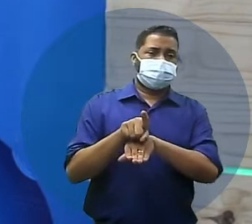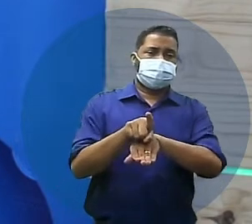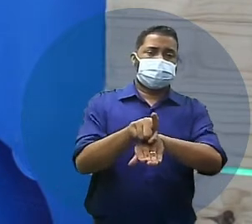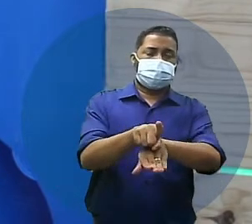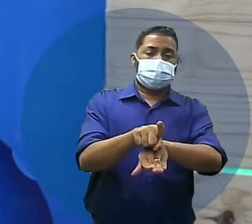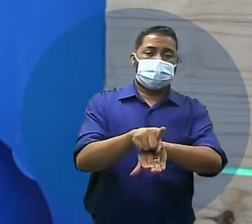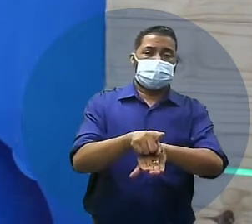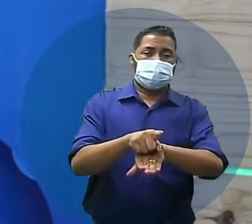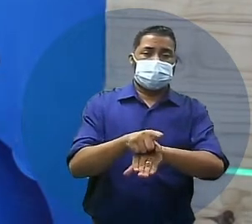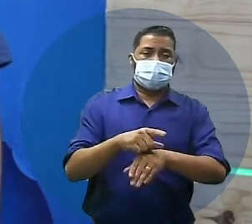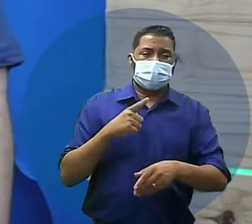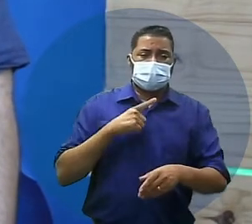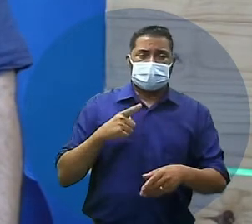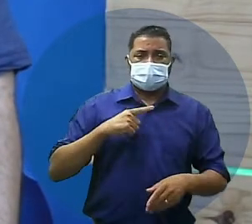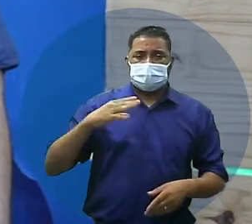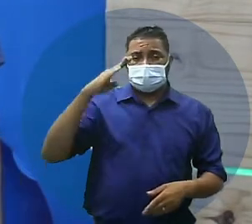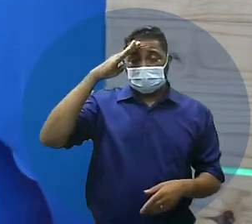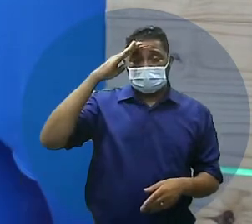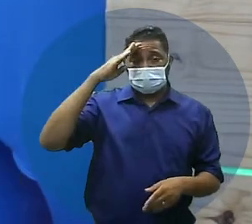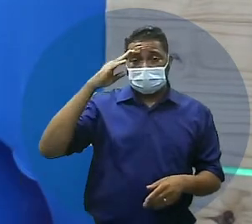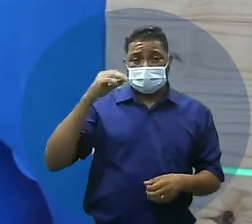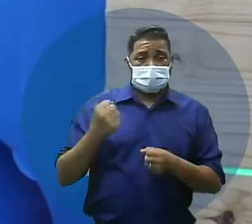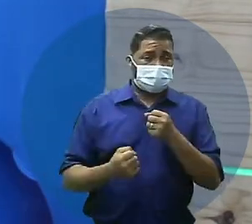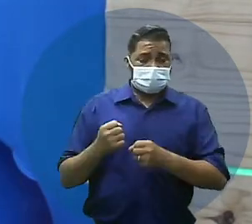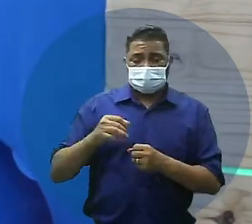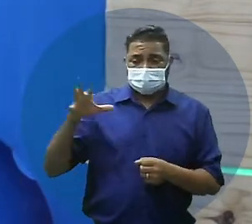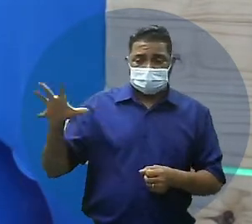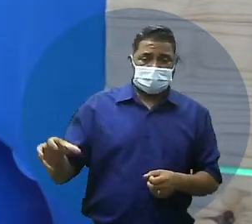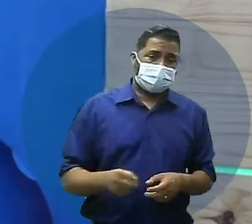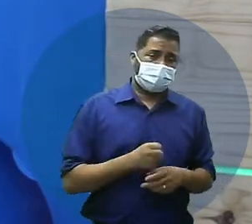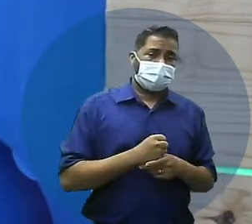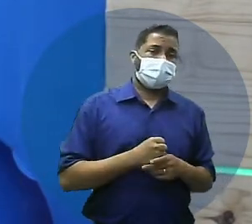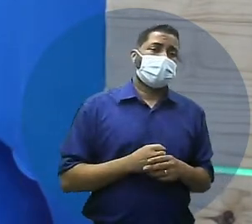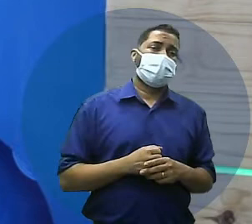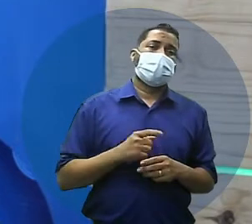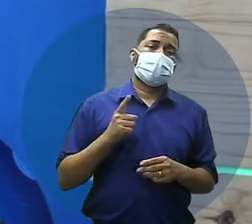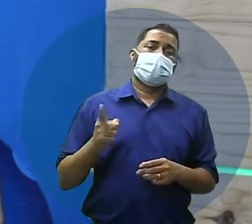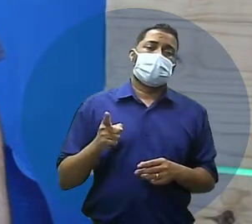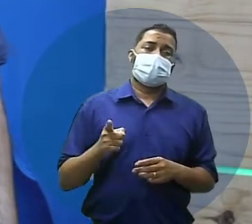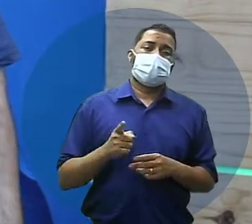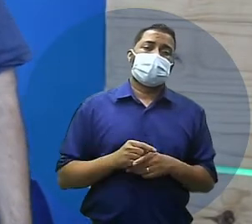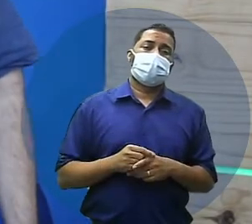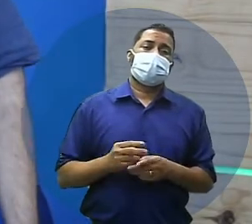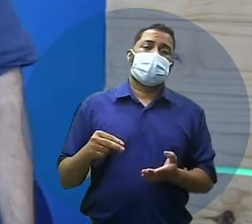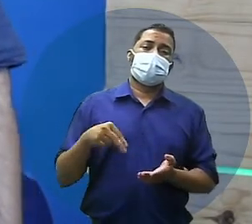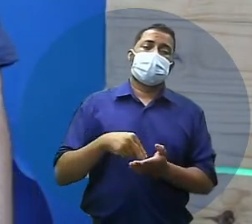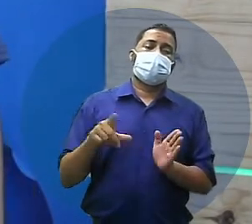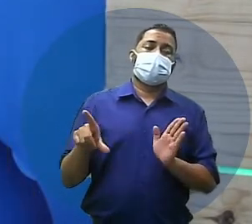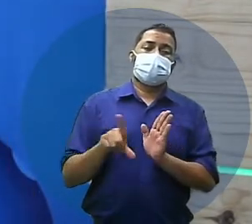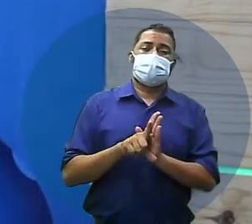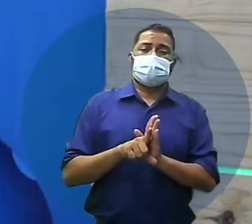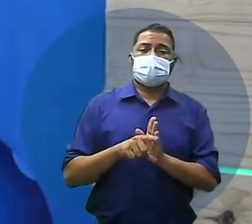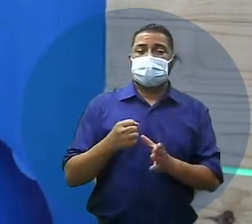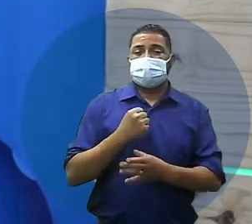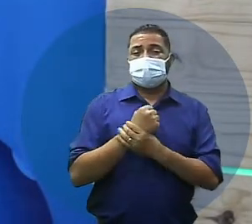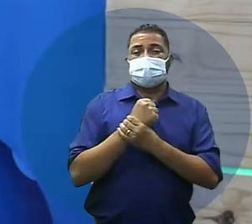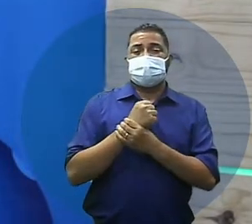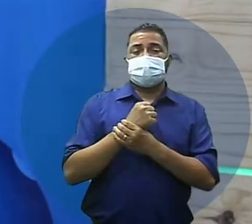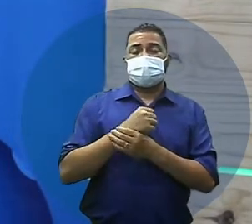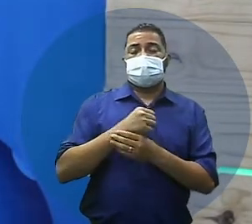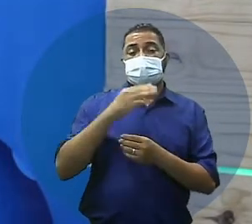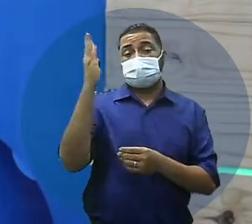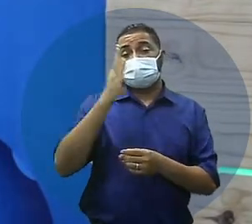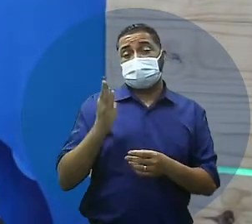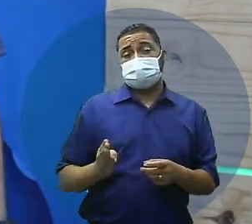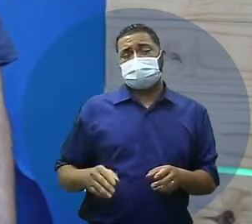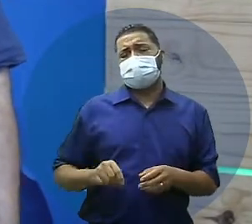que mostram viaturas do exército para retirá-lo, uma vez que ele se enquadrava na Lei de Segurança Nacional.